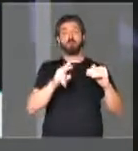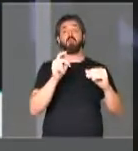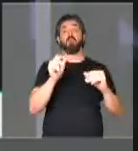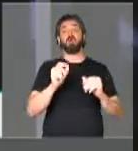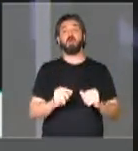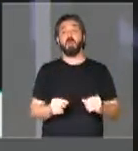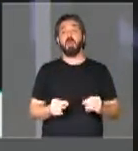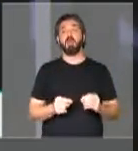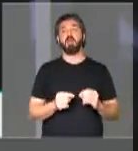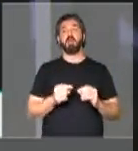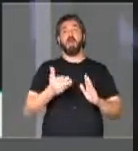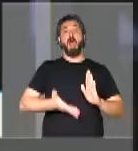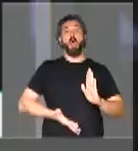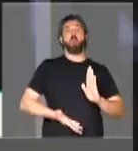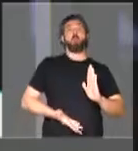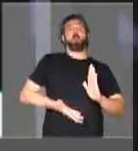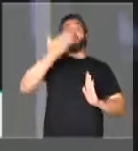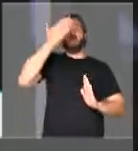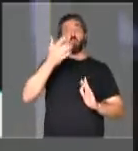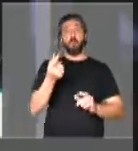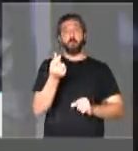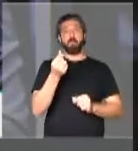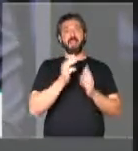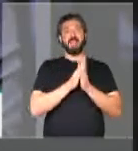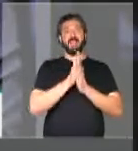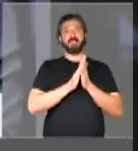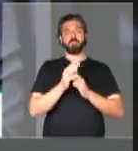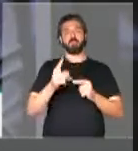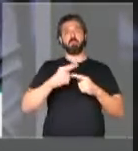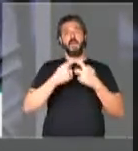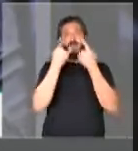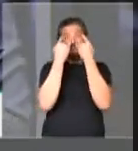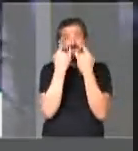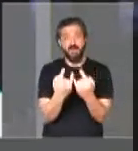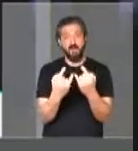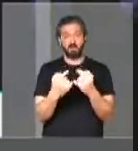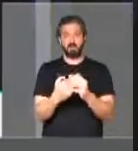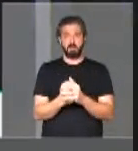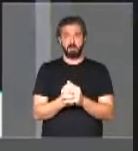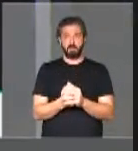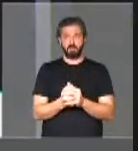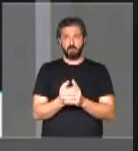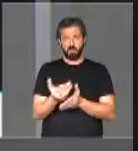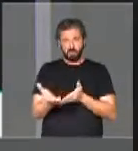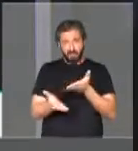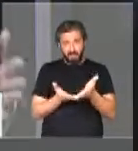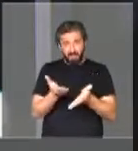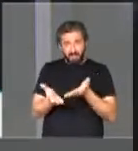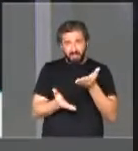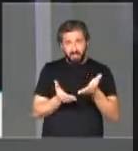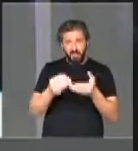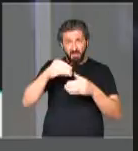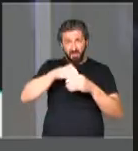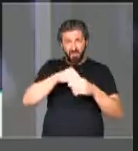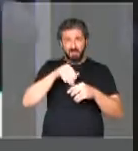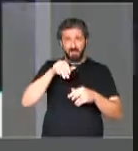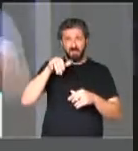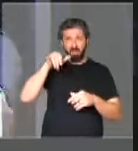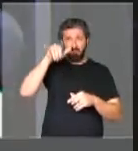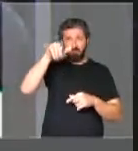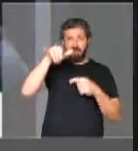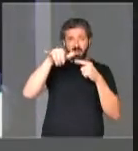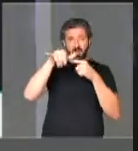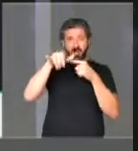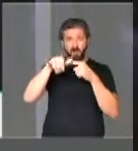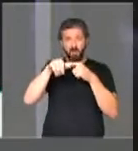nós vimos foi o aumento vertiginoso do preço das passagens. O tratamento dentro das aeronaves,